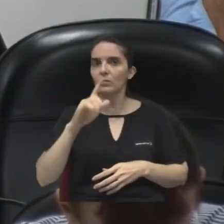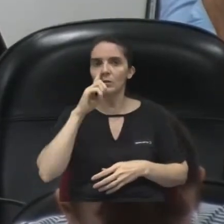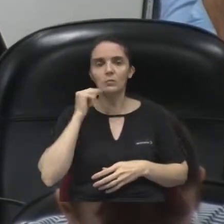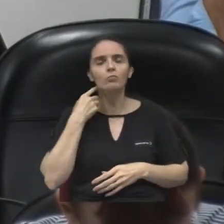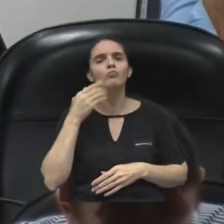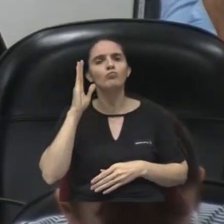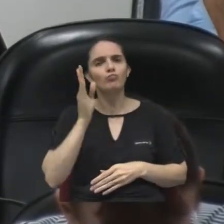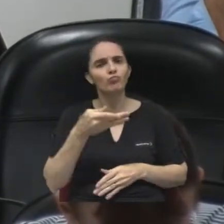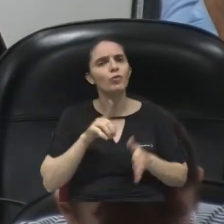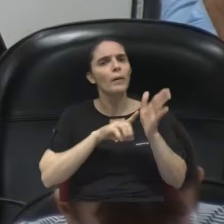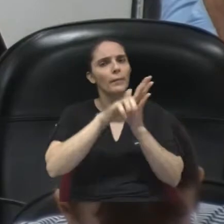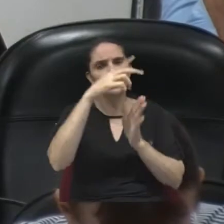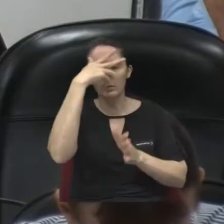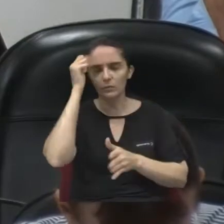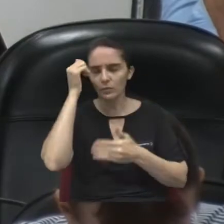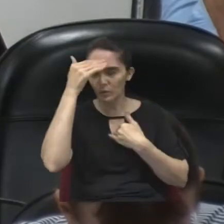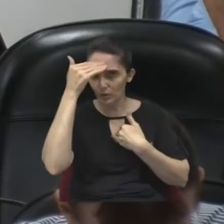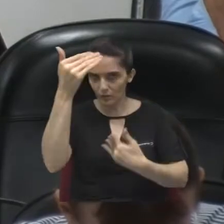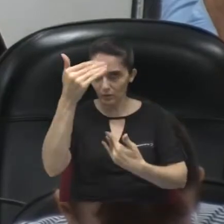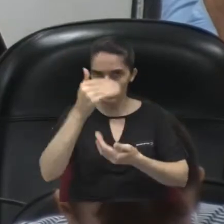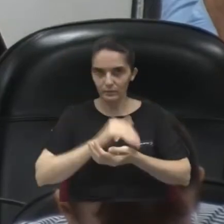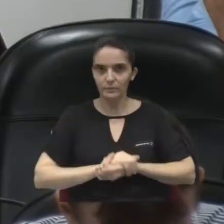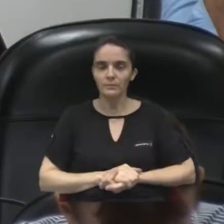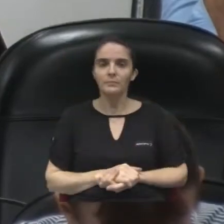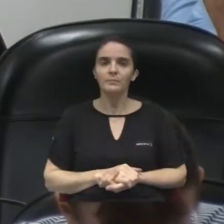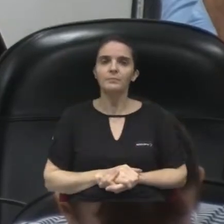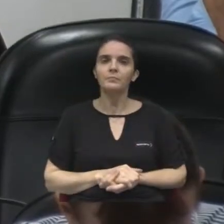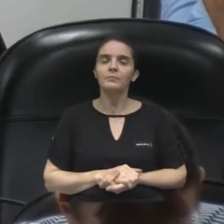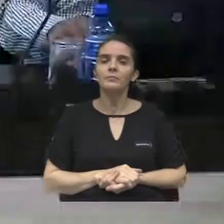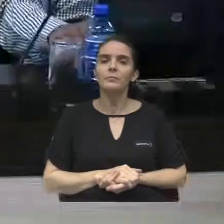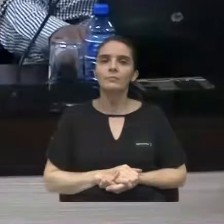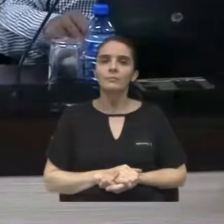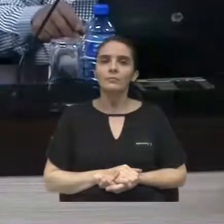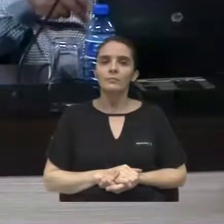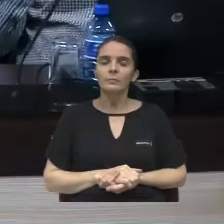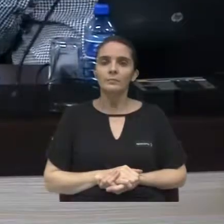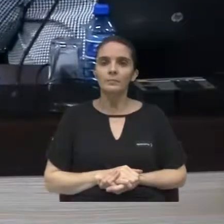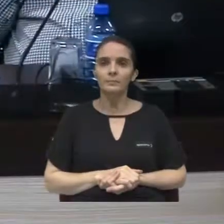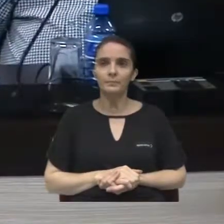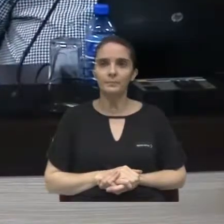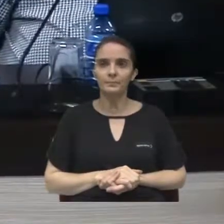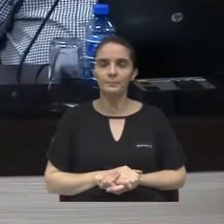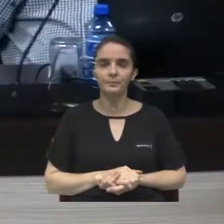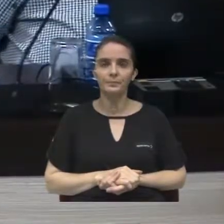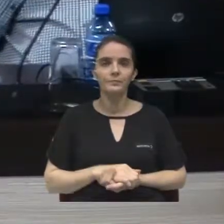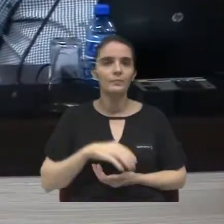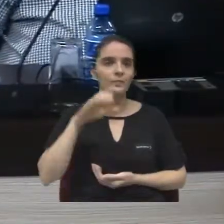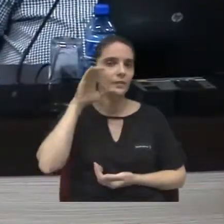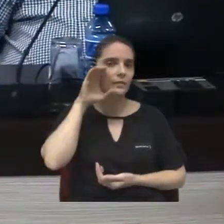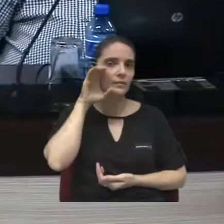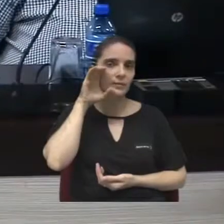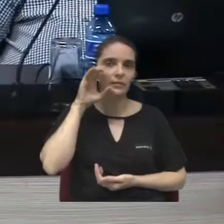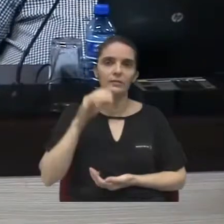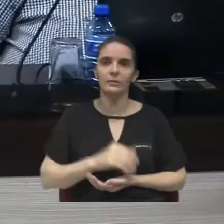esse requerimento. Muito obrigado, senhores. Para discutir o requerimento, vereadora Constância Félix.